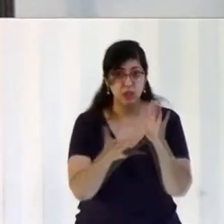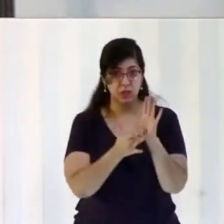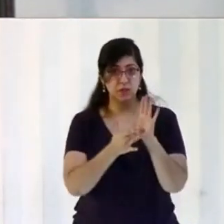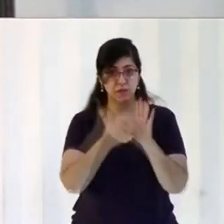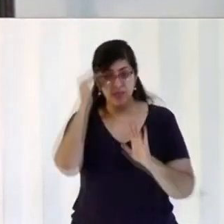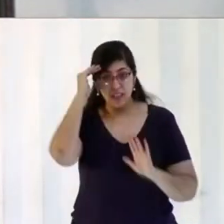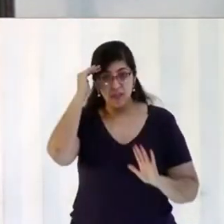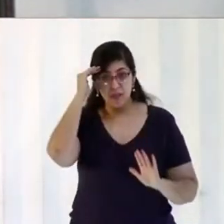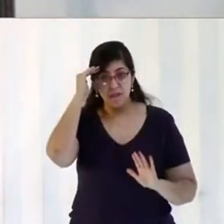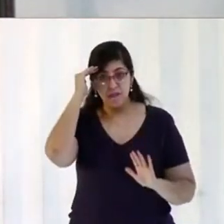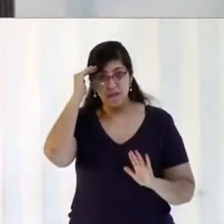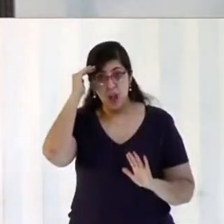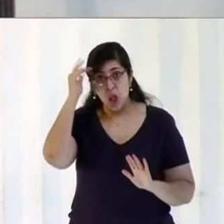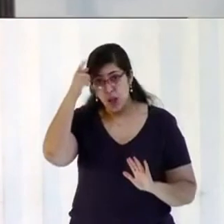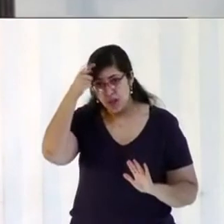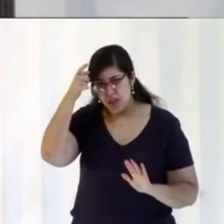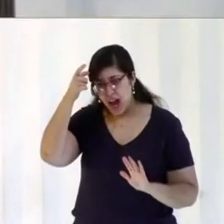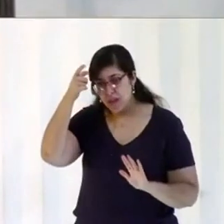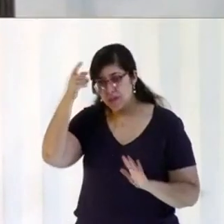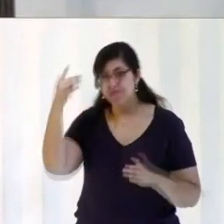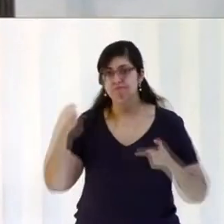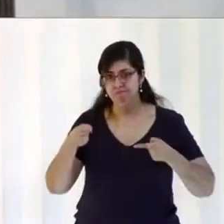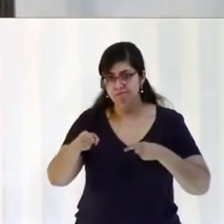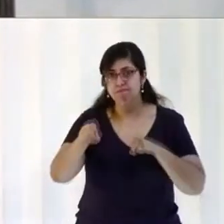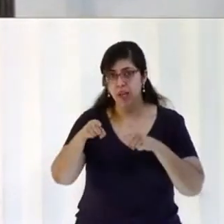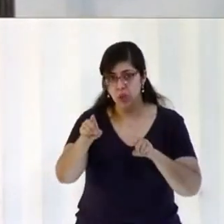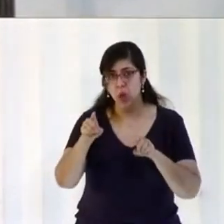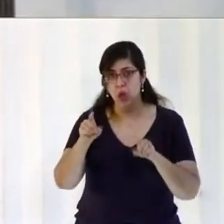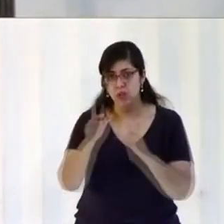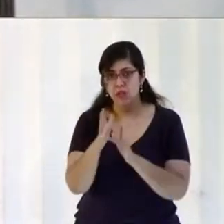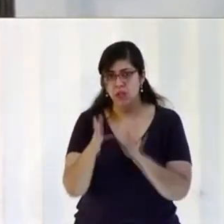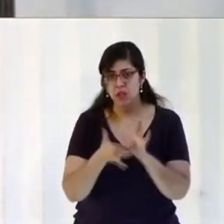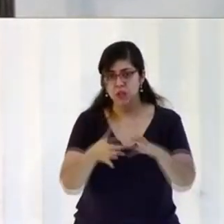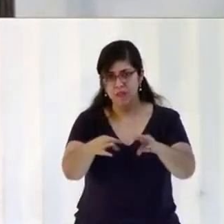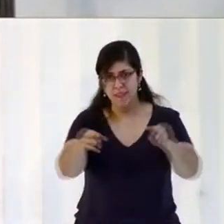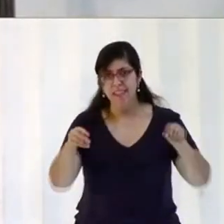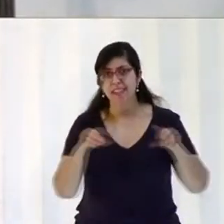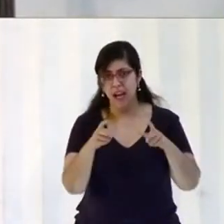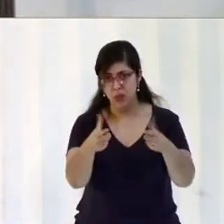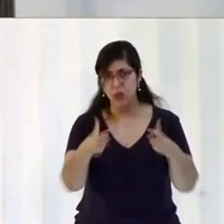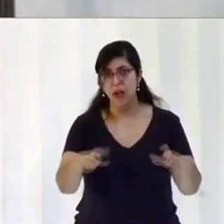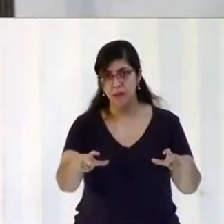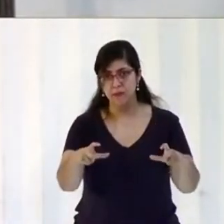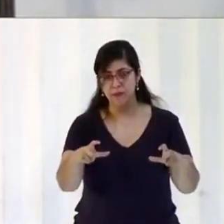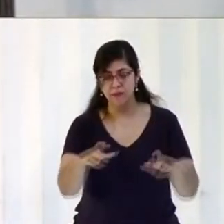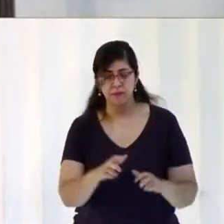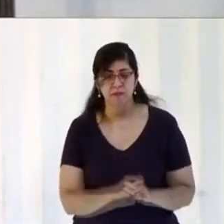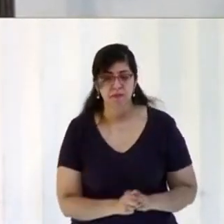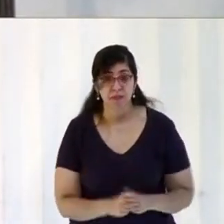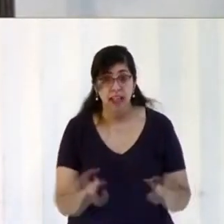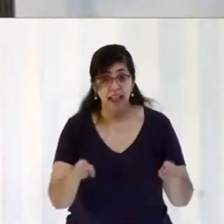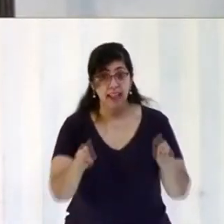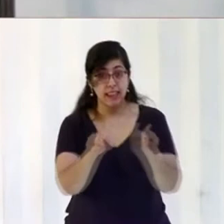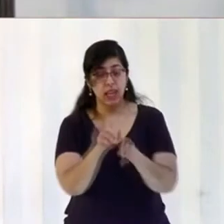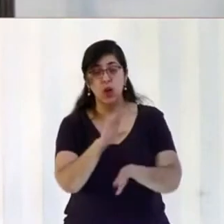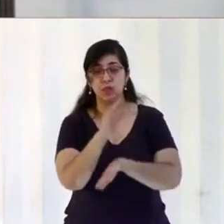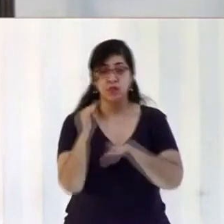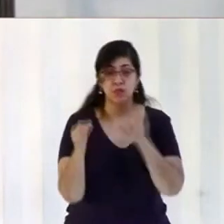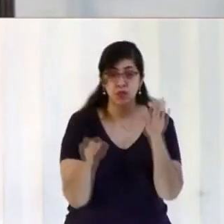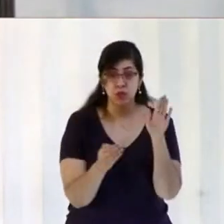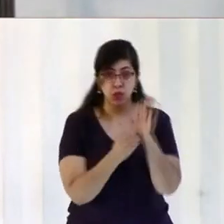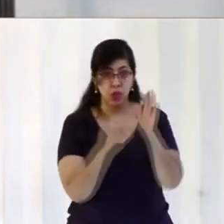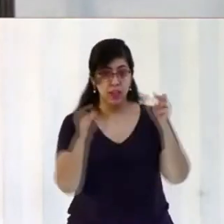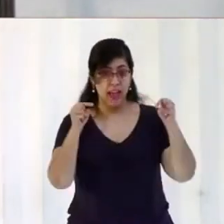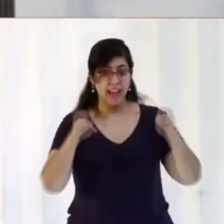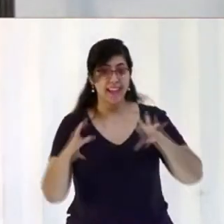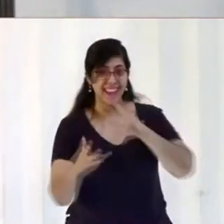tentou a Cristo no deserto. Nós vimos isso em uma das meditações. Então, todo esse tempo do ministério terreno